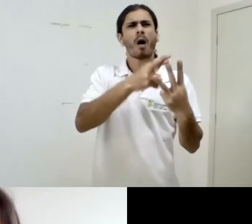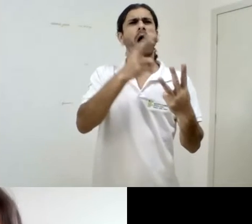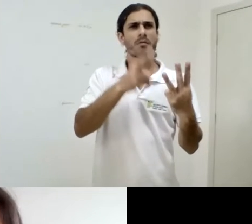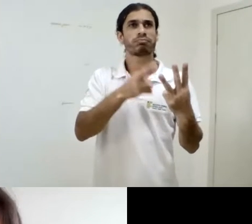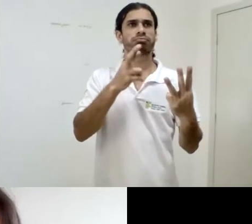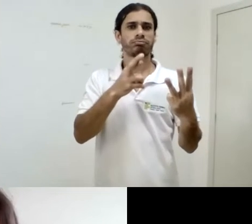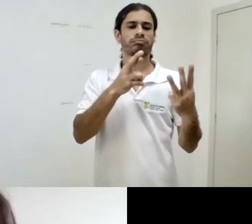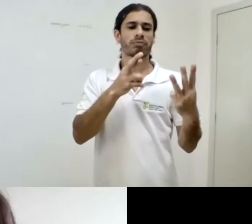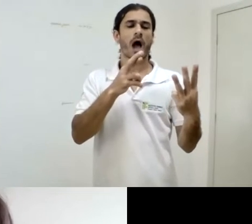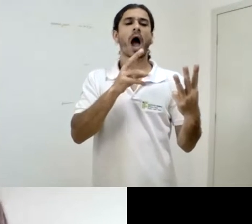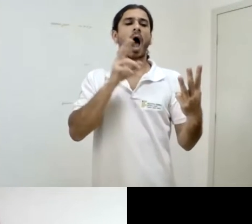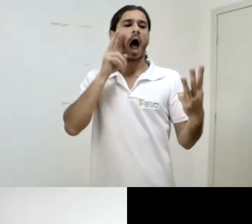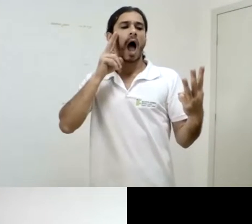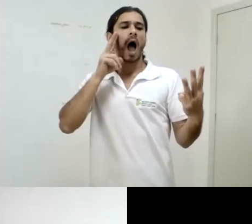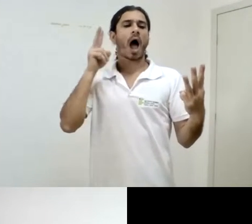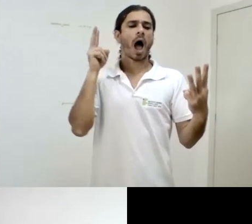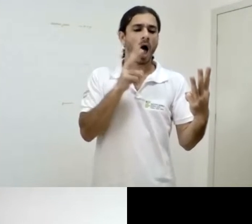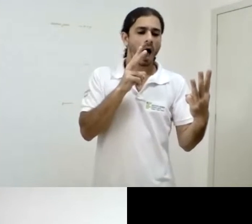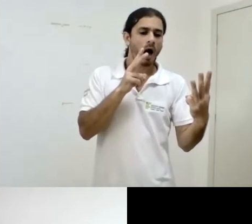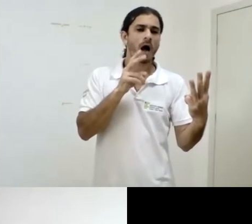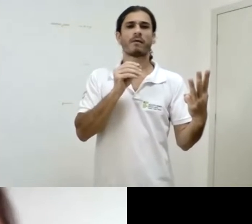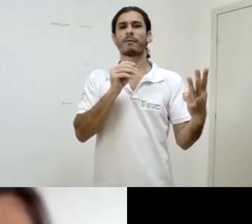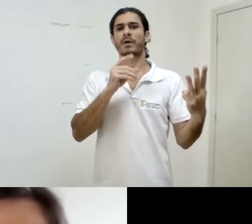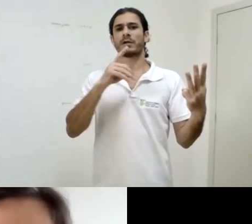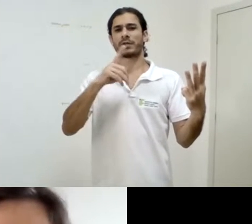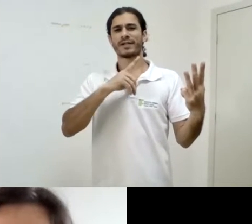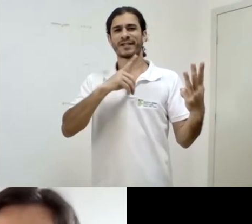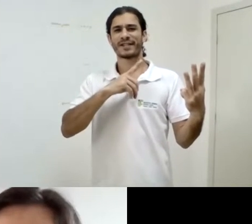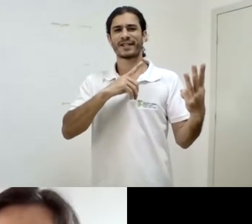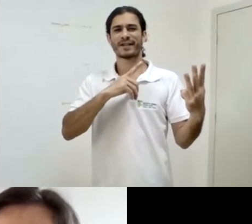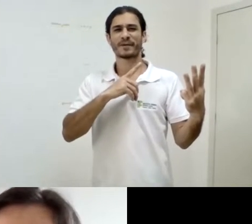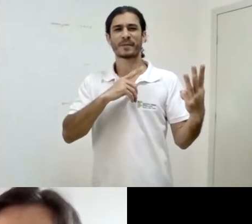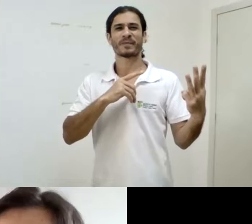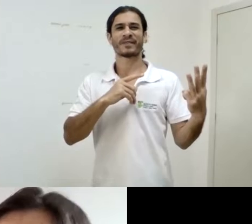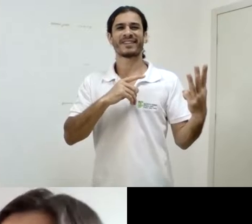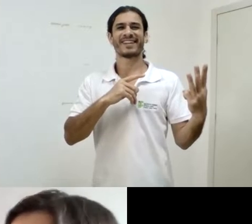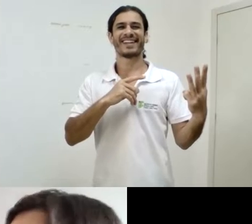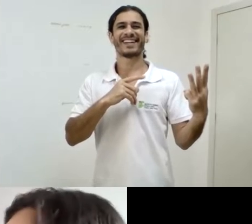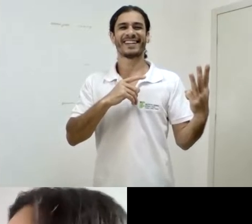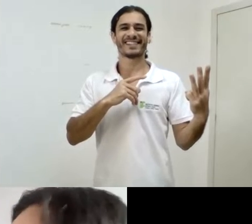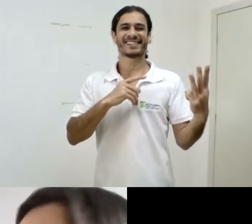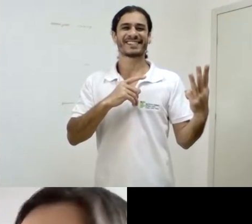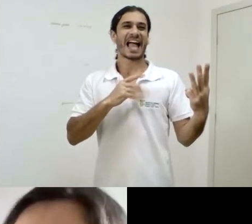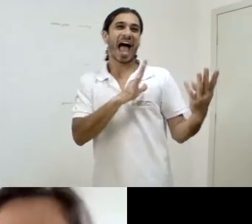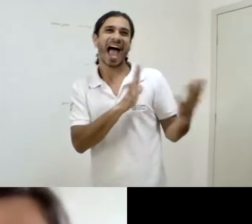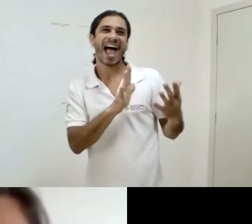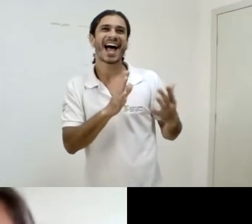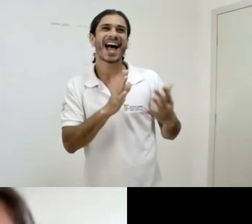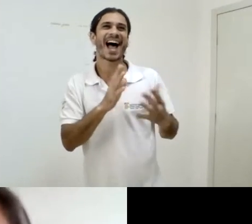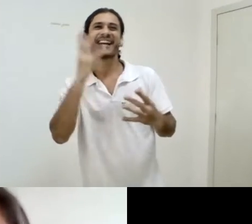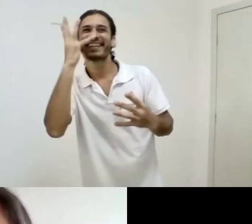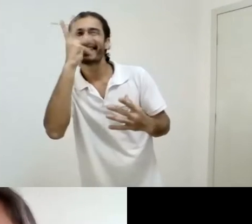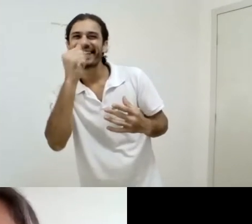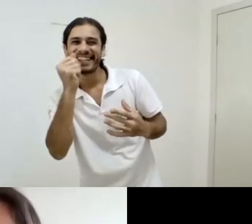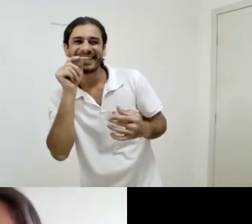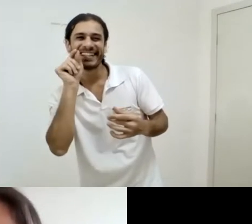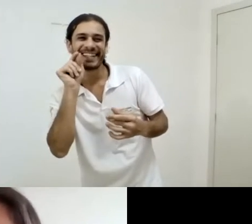Então, você pode, aí sim, eu posso dizer, ai, que amor, falando de criança, aí, olha. Vai, tchau aqui. Tudo bem?